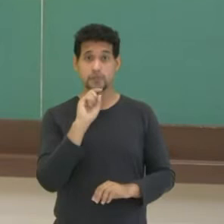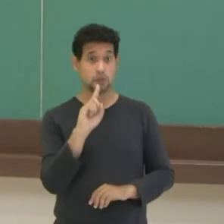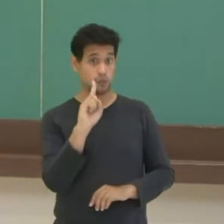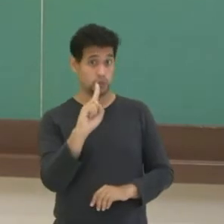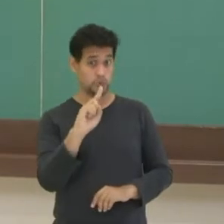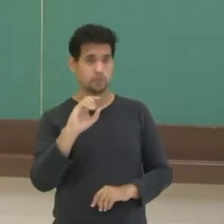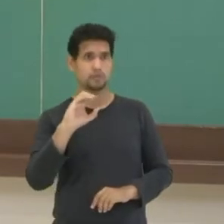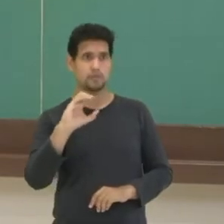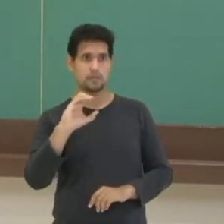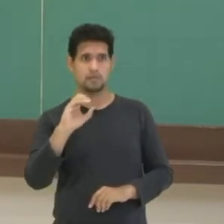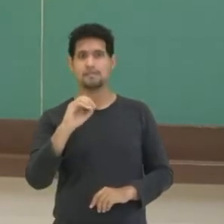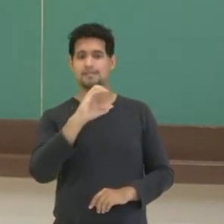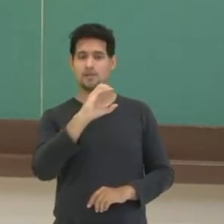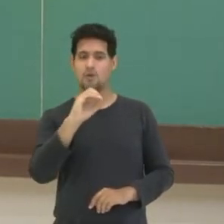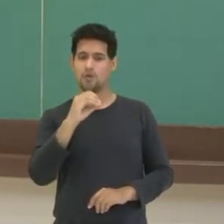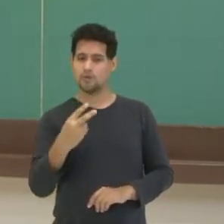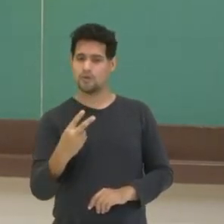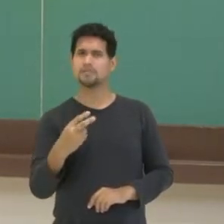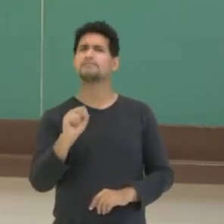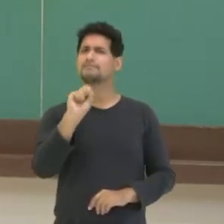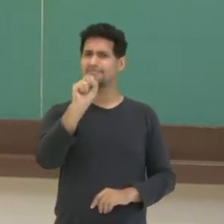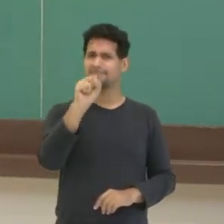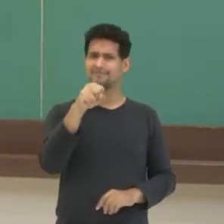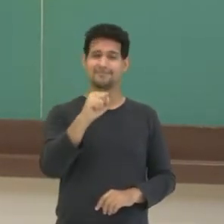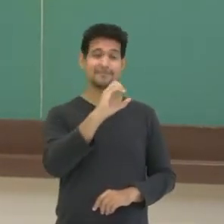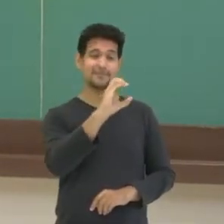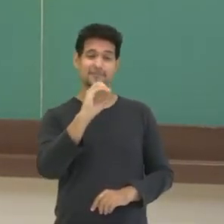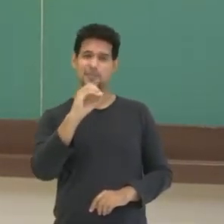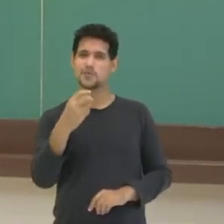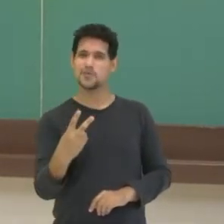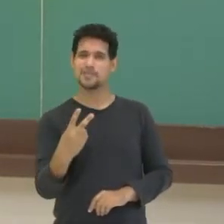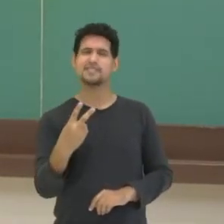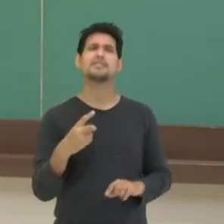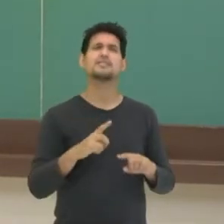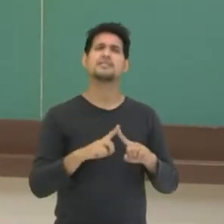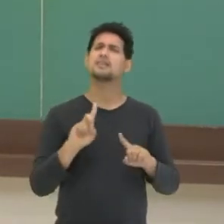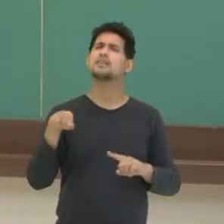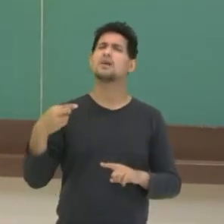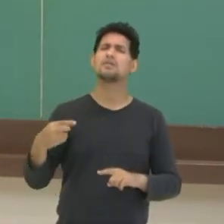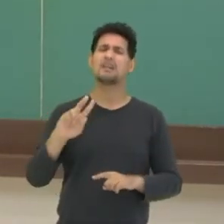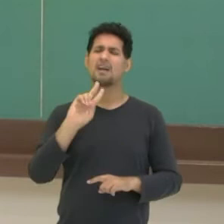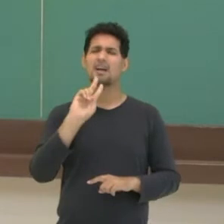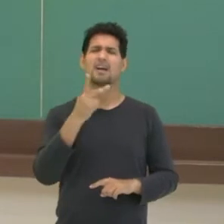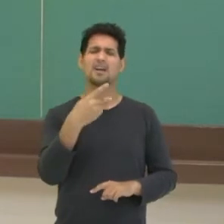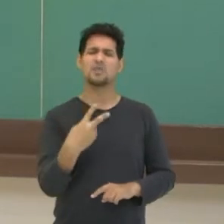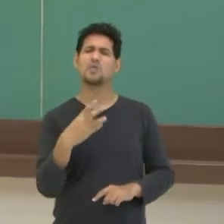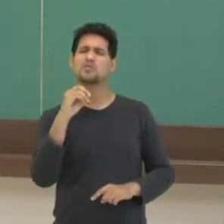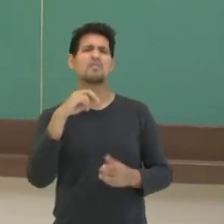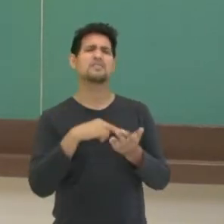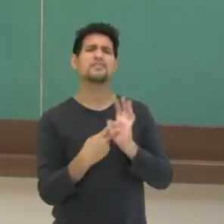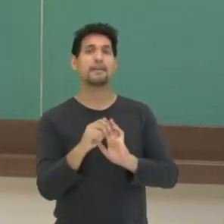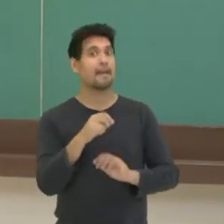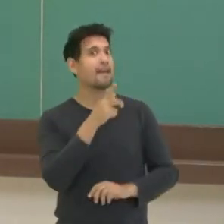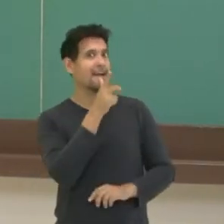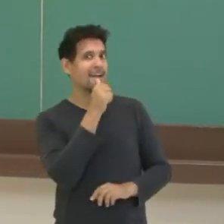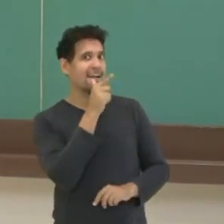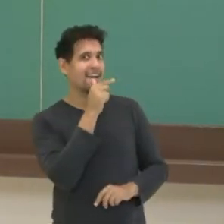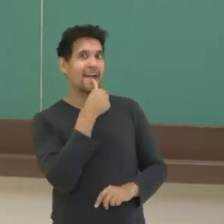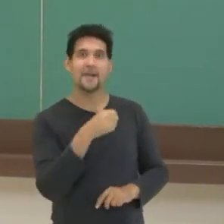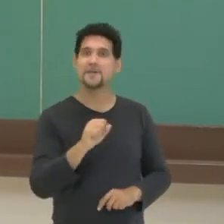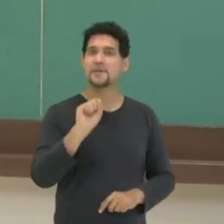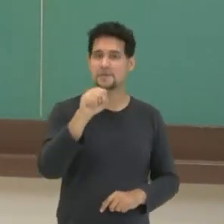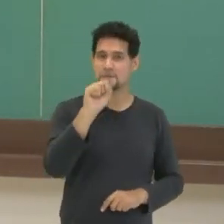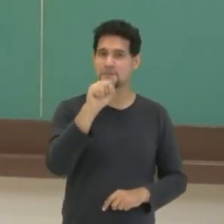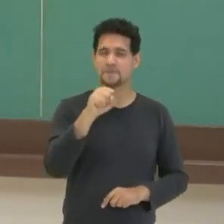2 oxigênios? Sim, CO2. E essa aqui, professor? É a água. Que